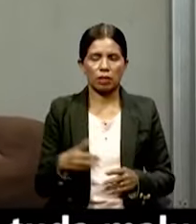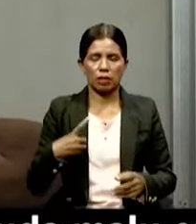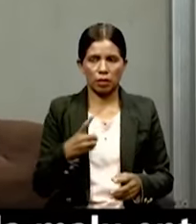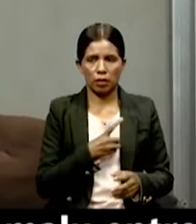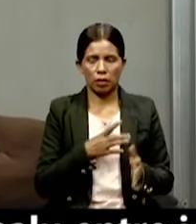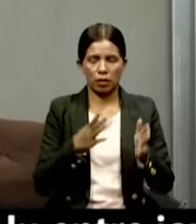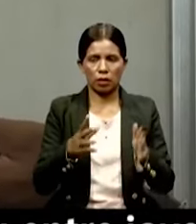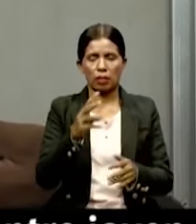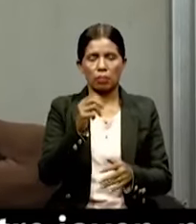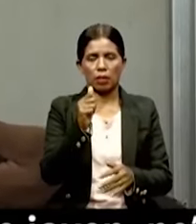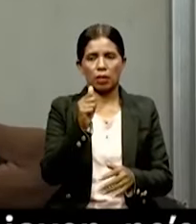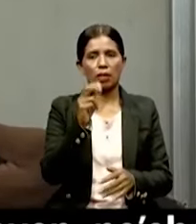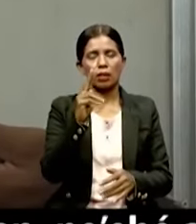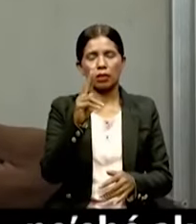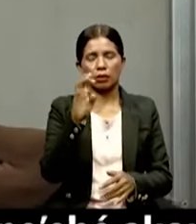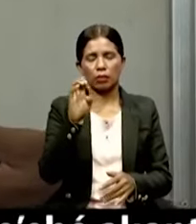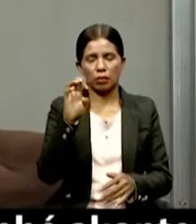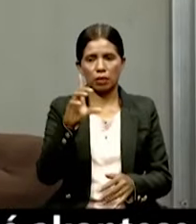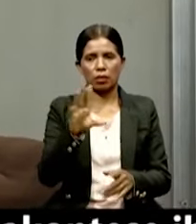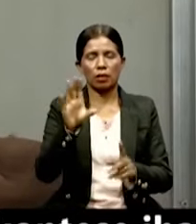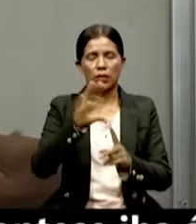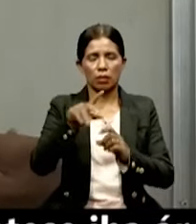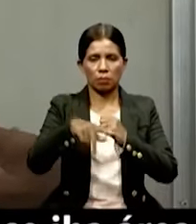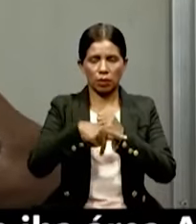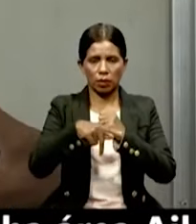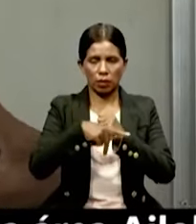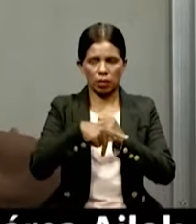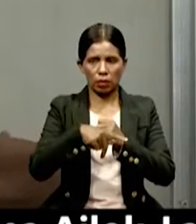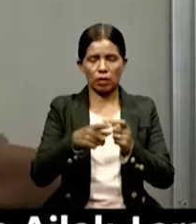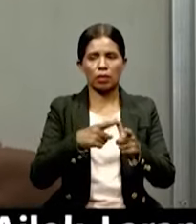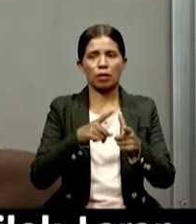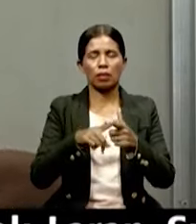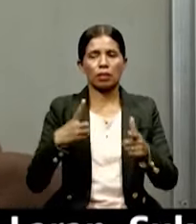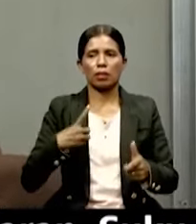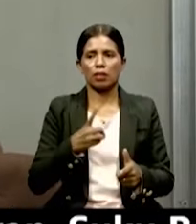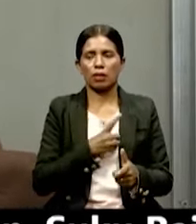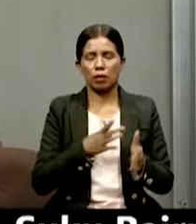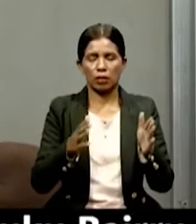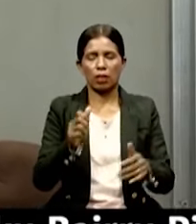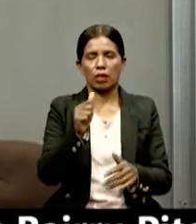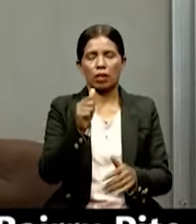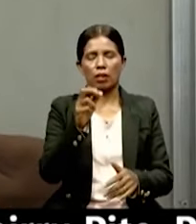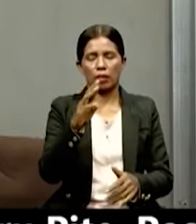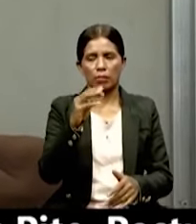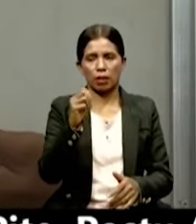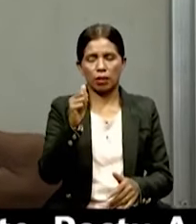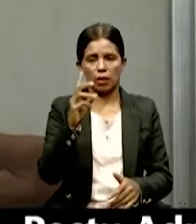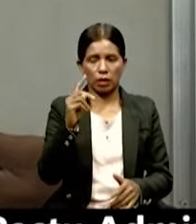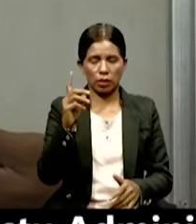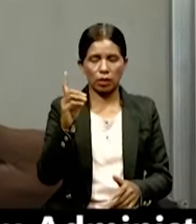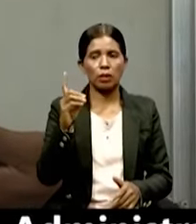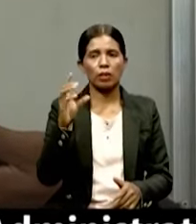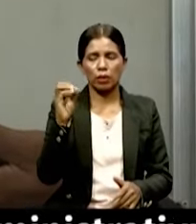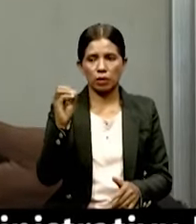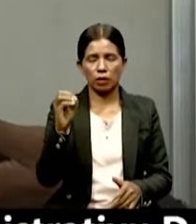deputado Manuel Noronha urar chefe bancada e deputado Armando